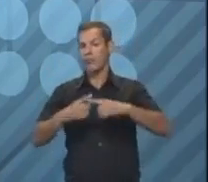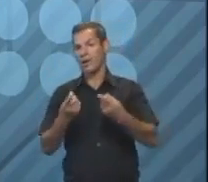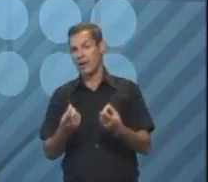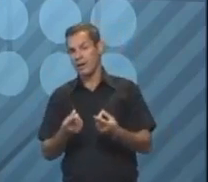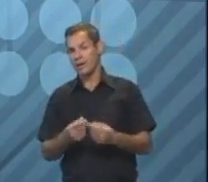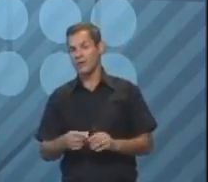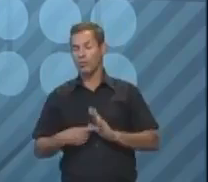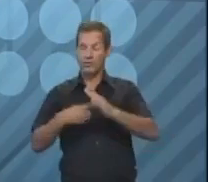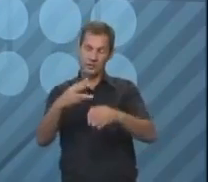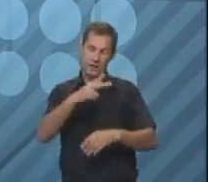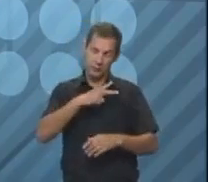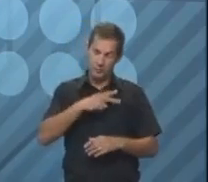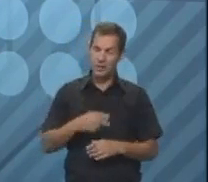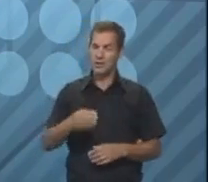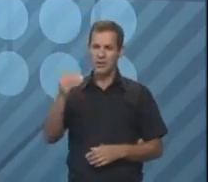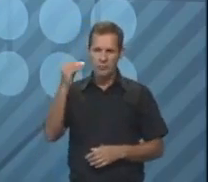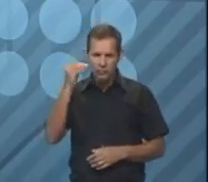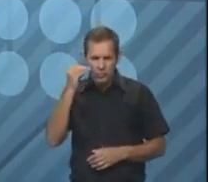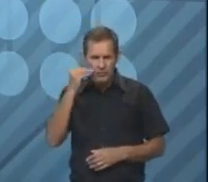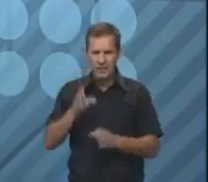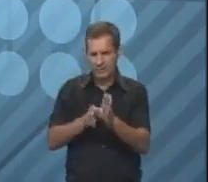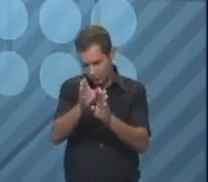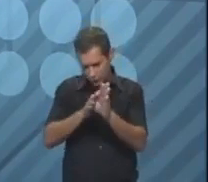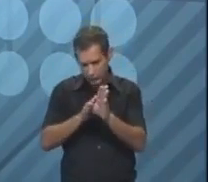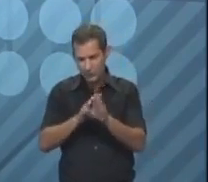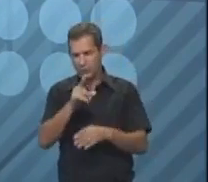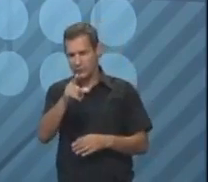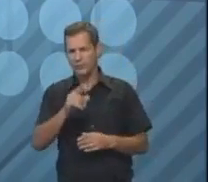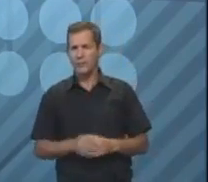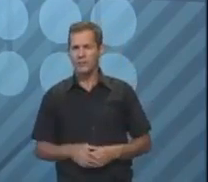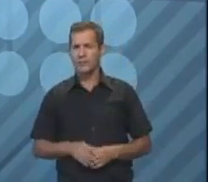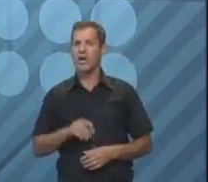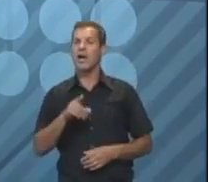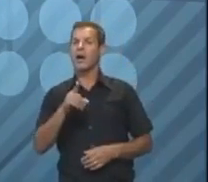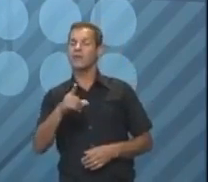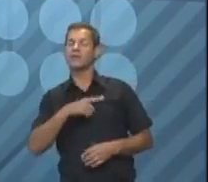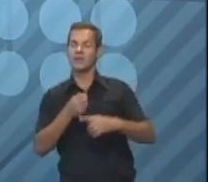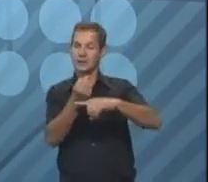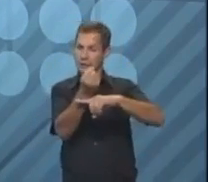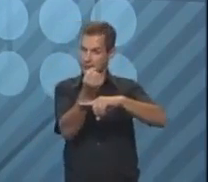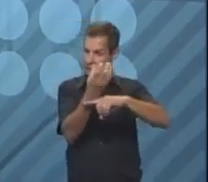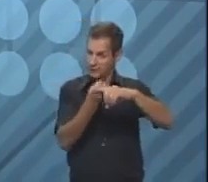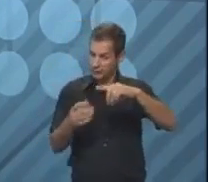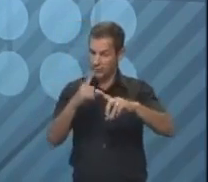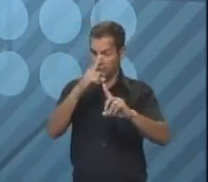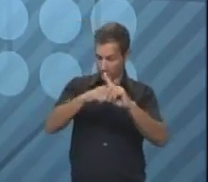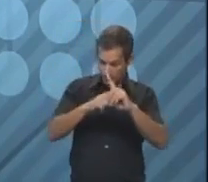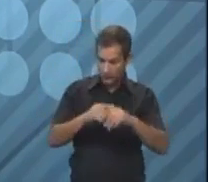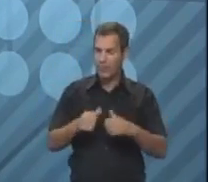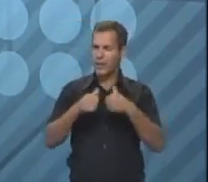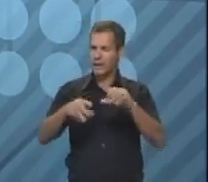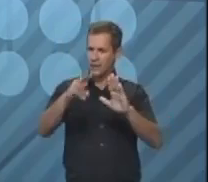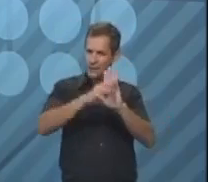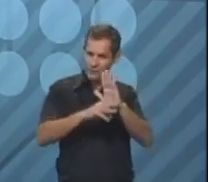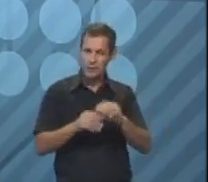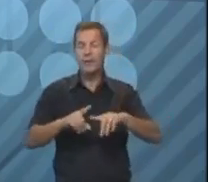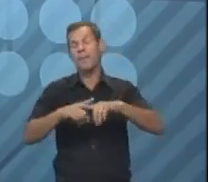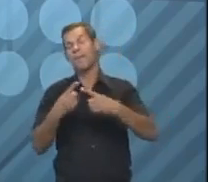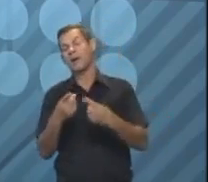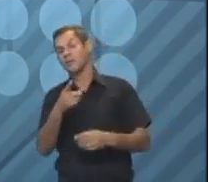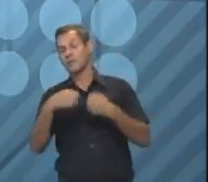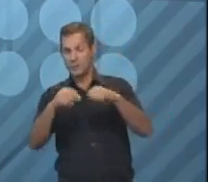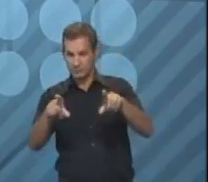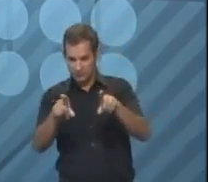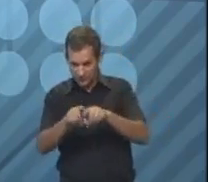vocês as particularidades, vou tentar dar algumas dicas para vocês. Quando você tem função desse tipo, geralmente é esse método, mas